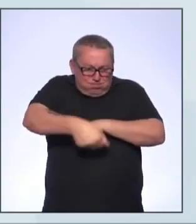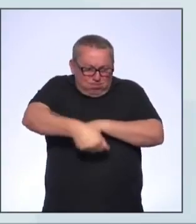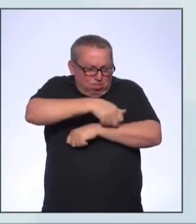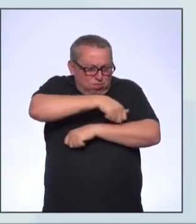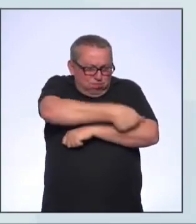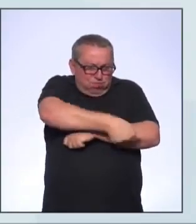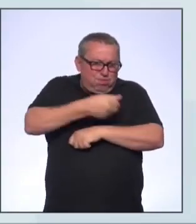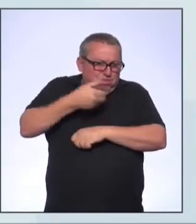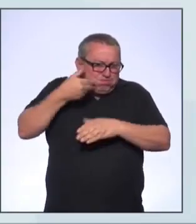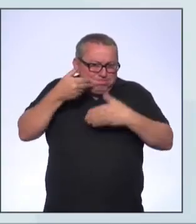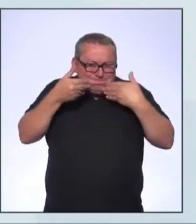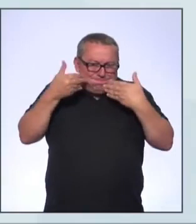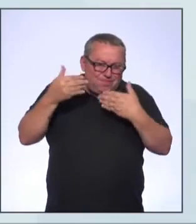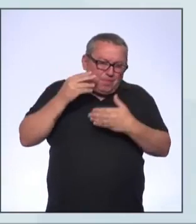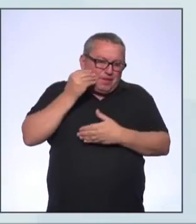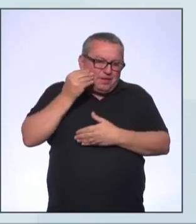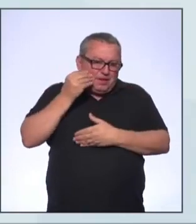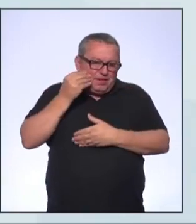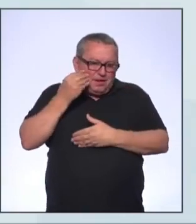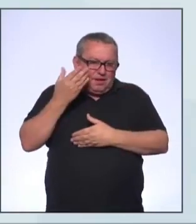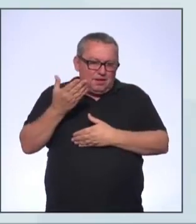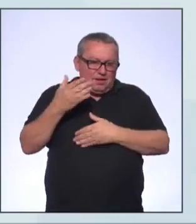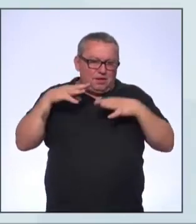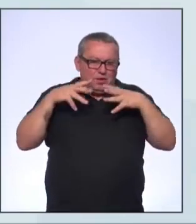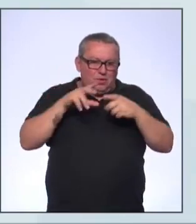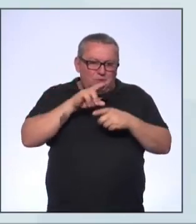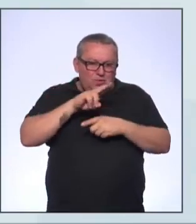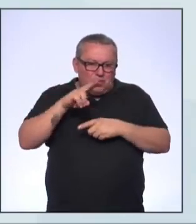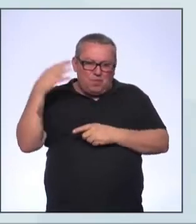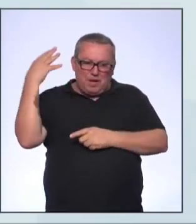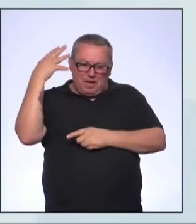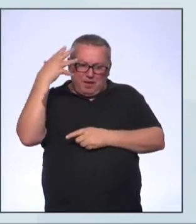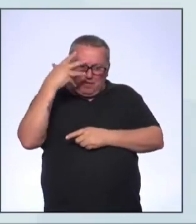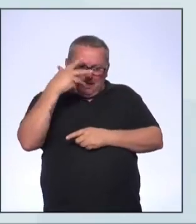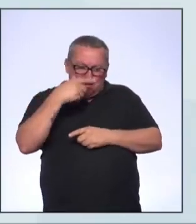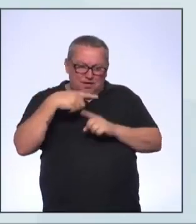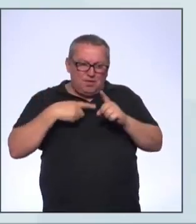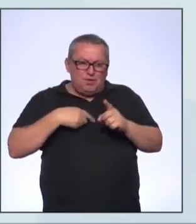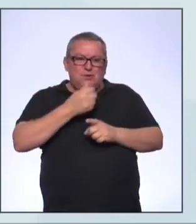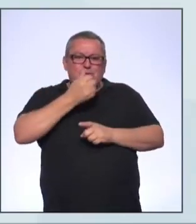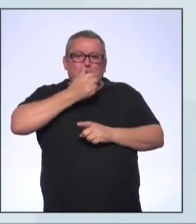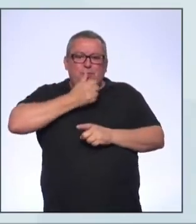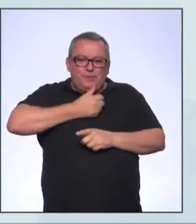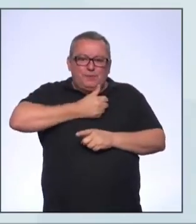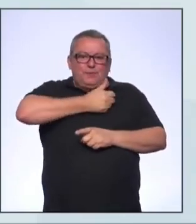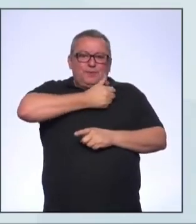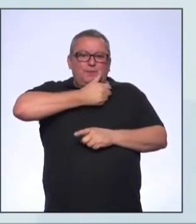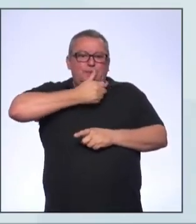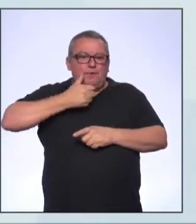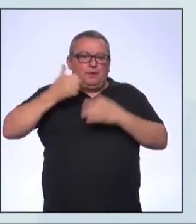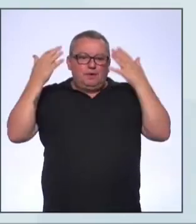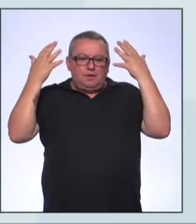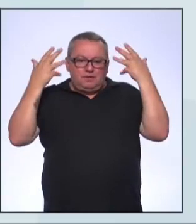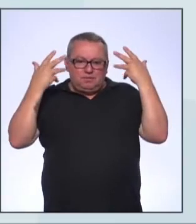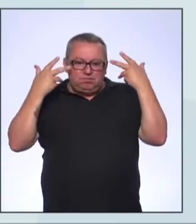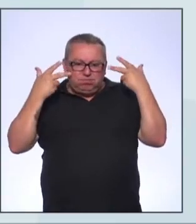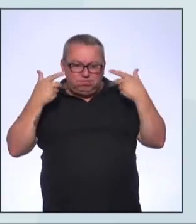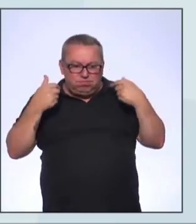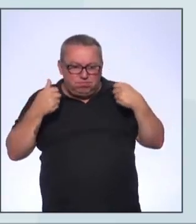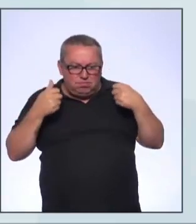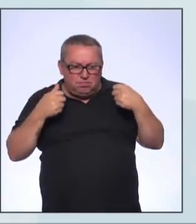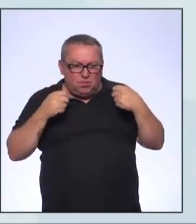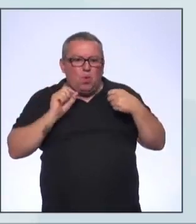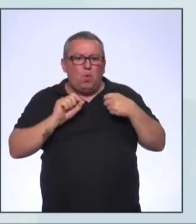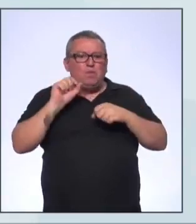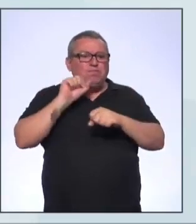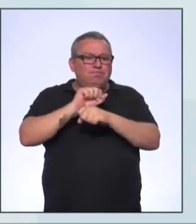nome de uma beleza superficial, assim como o ato de sacrifício de animais. O que mais podemos esperar?